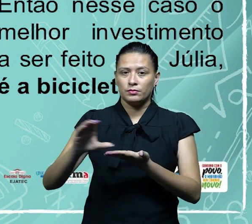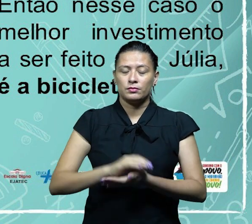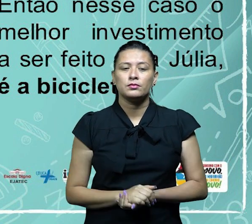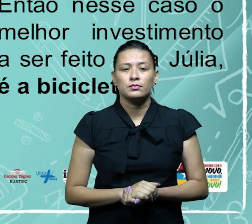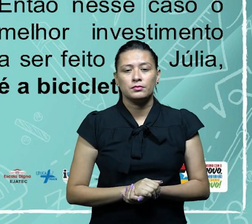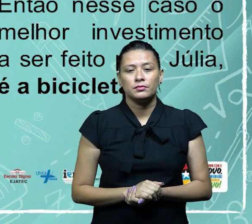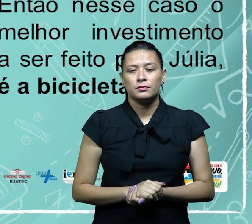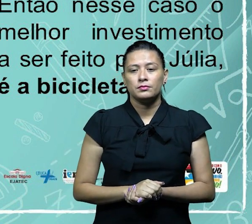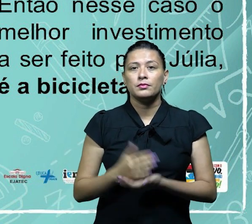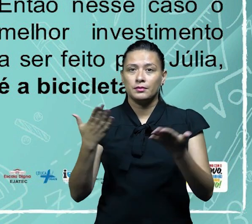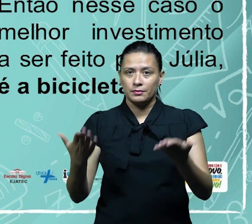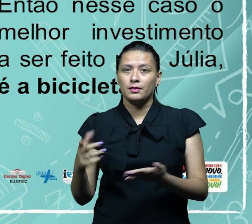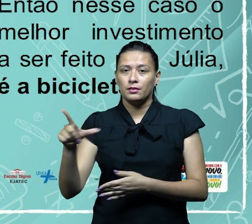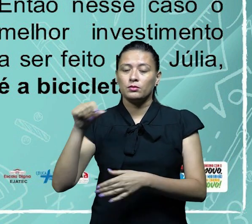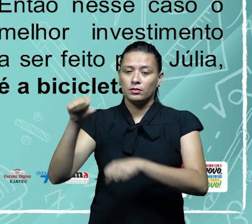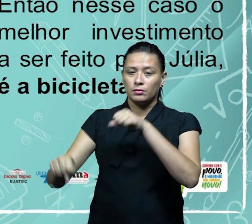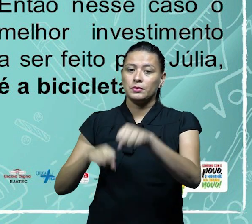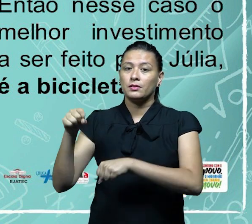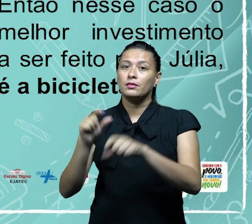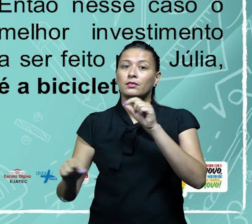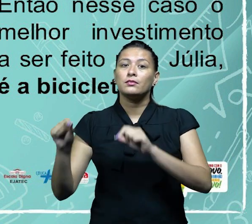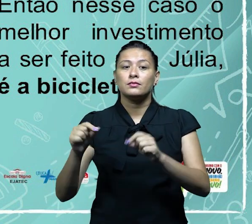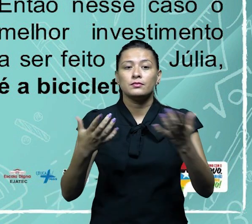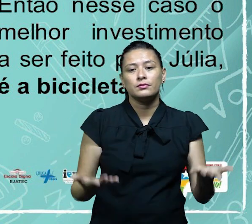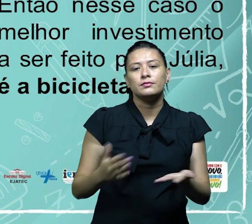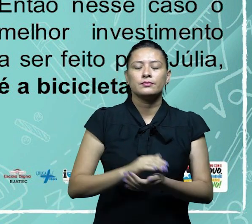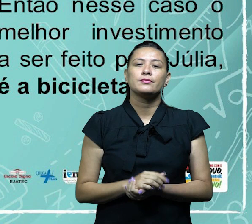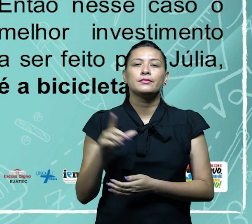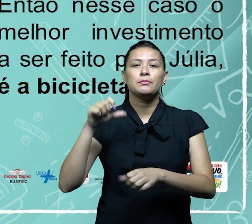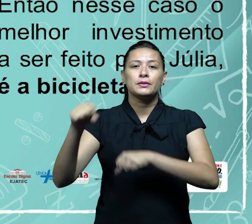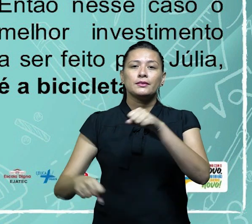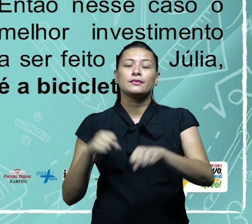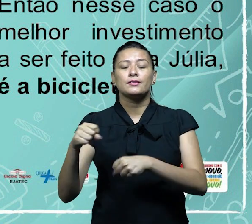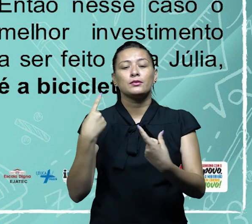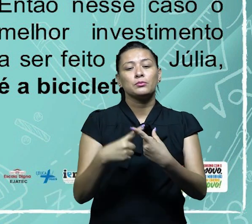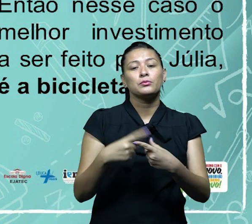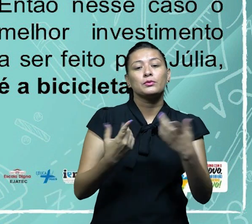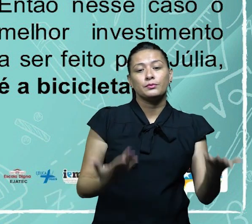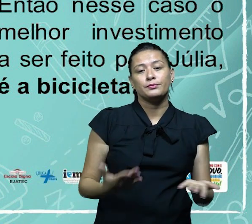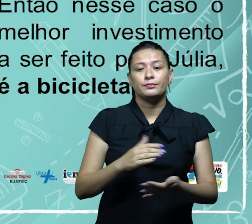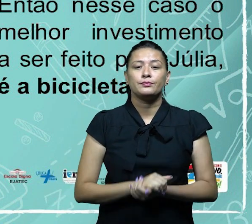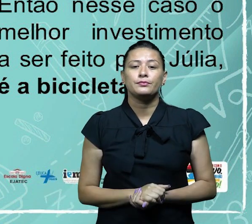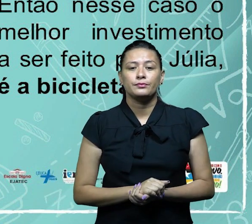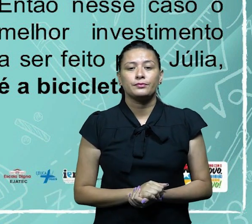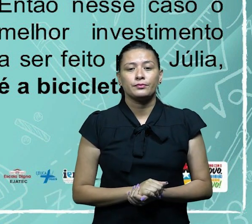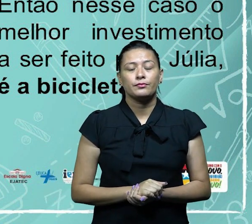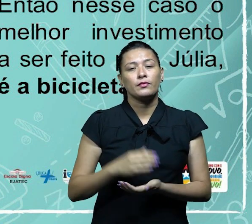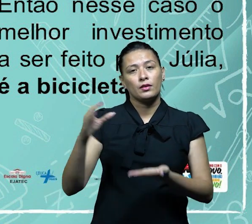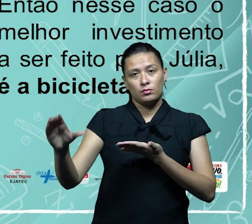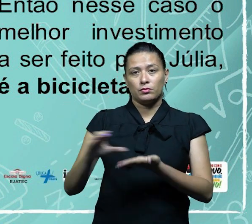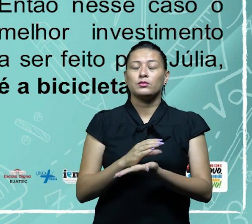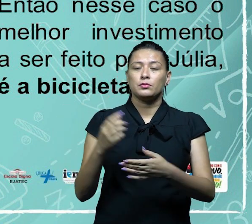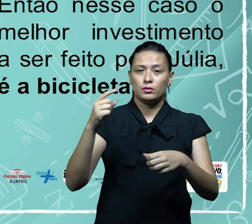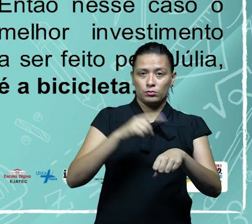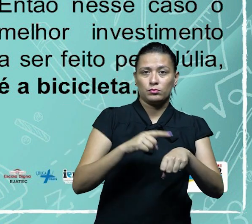ano, eu observo que o maior rendimento para mim, mais interessante para a Júlia nessa situação, é adquirir a bicicleta. Então, ó, nesse caso, o